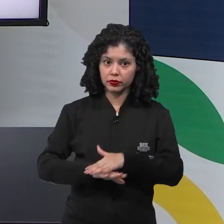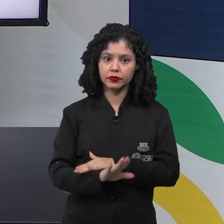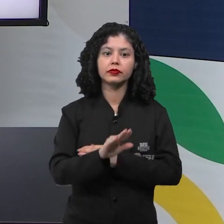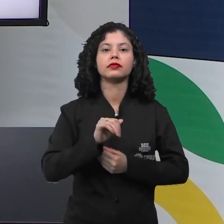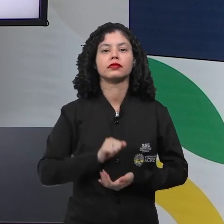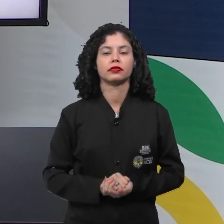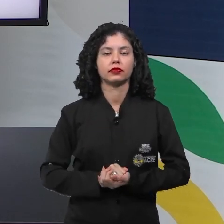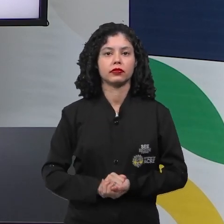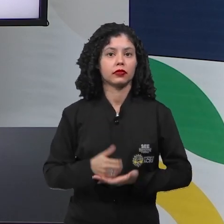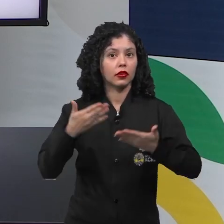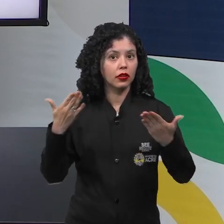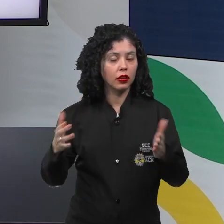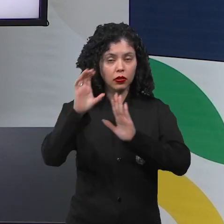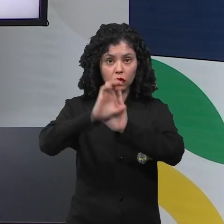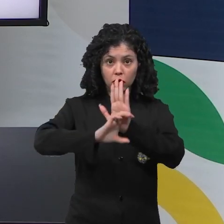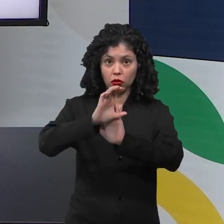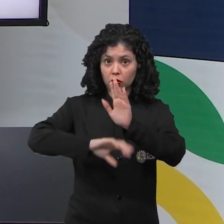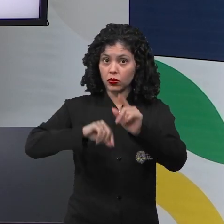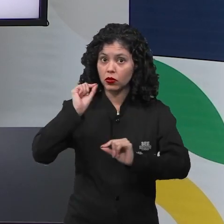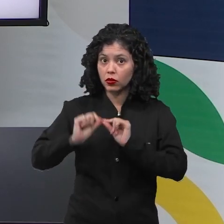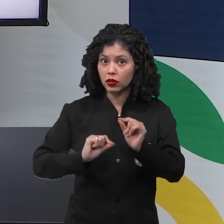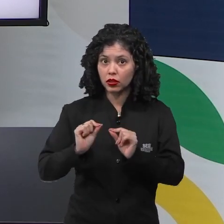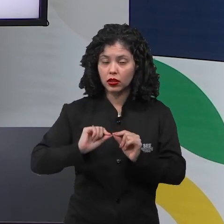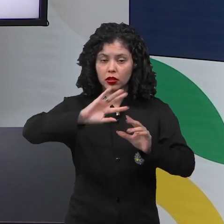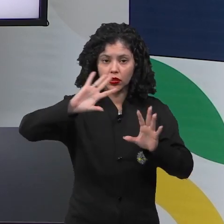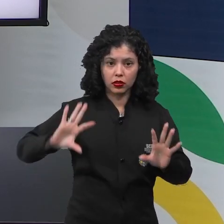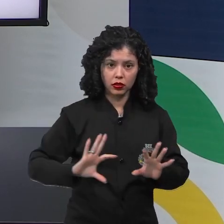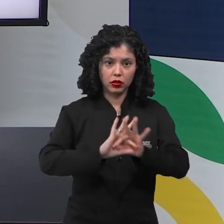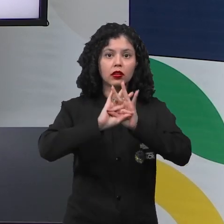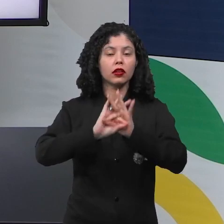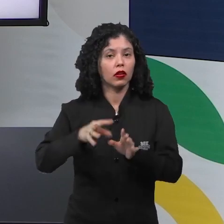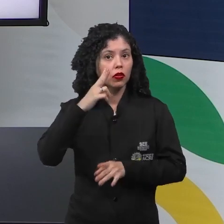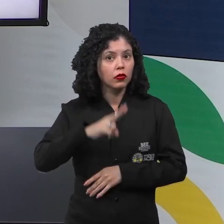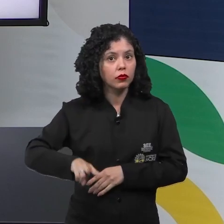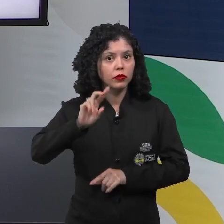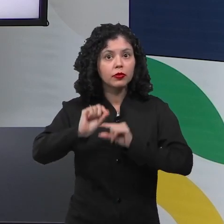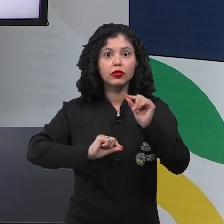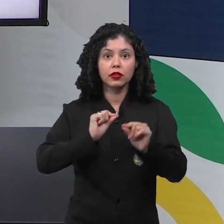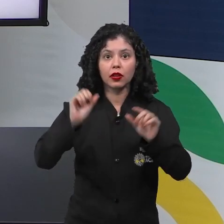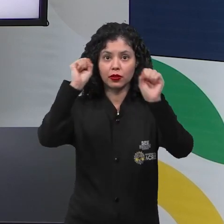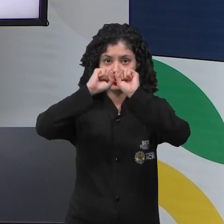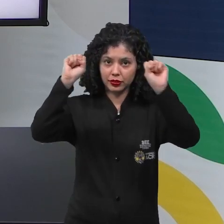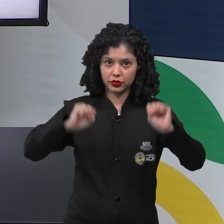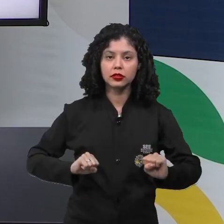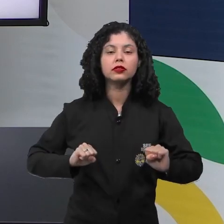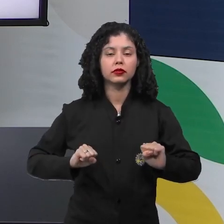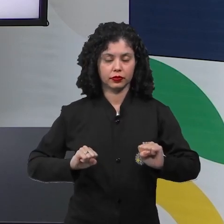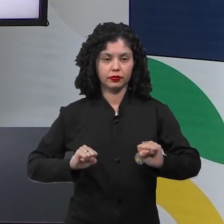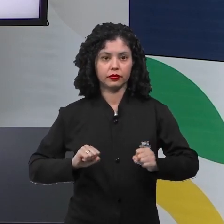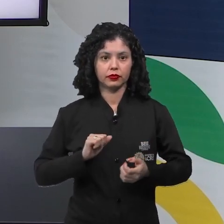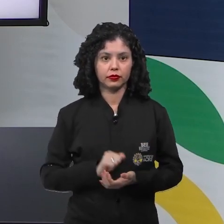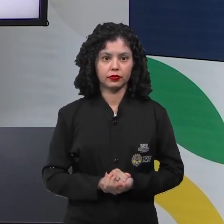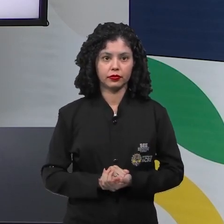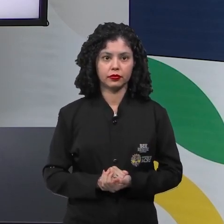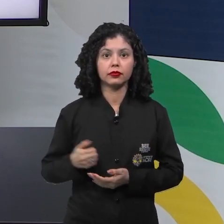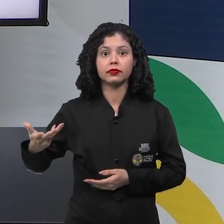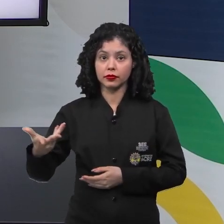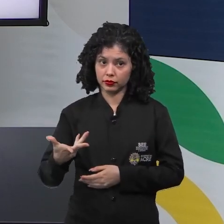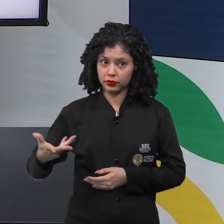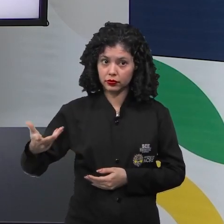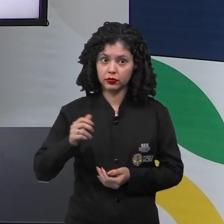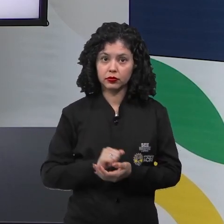armazenamento. Esse conteúdo está atrelado ao que nós vimos sobre os sistemas de